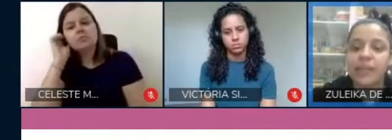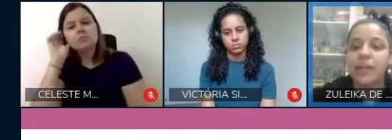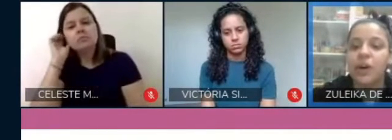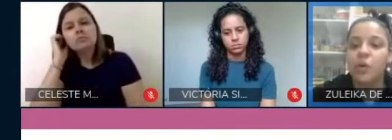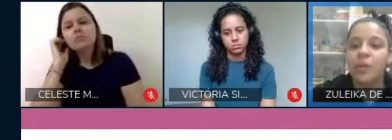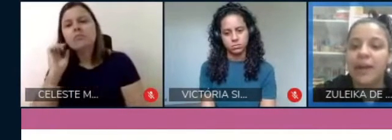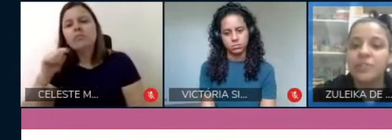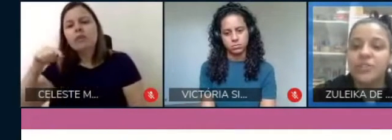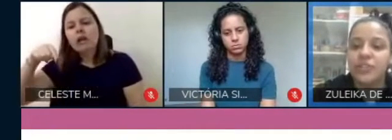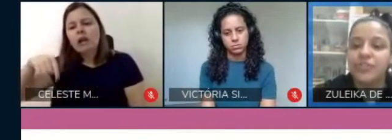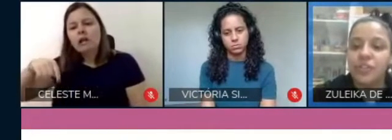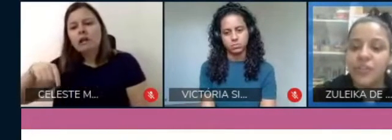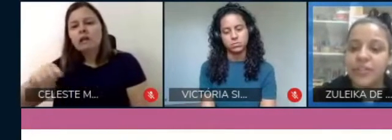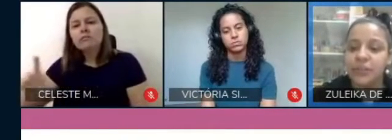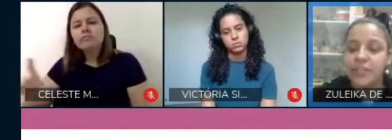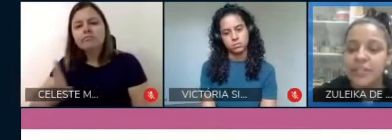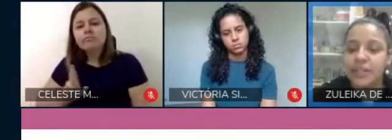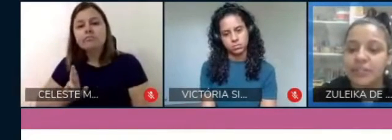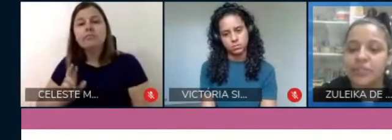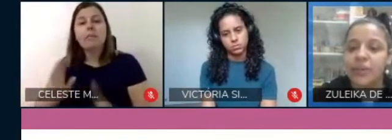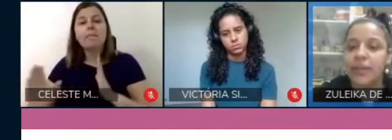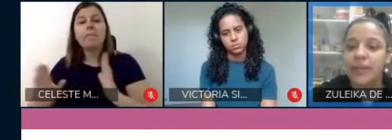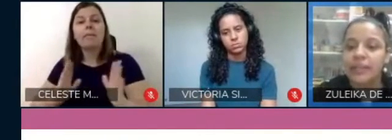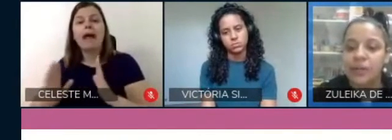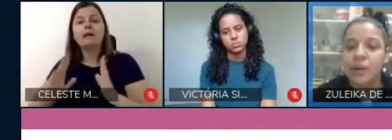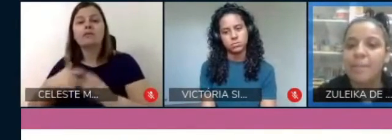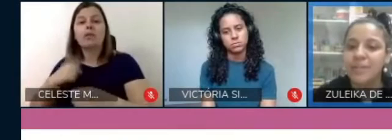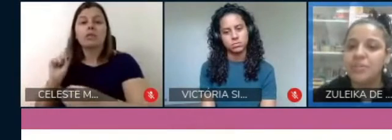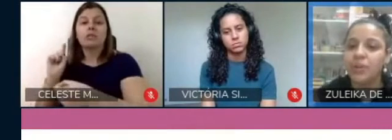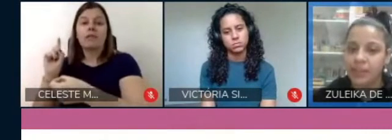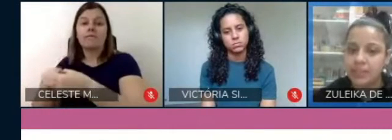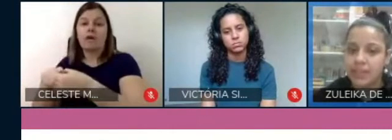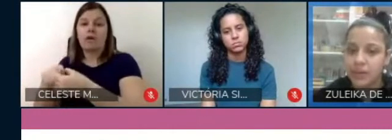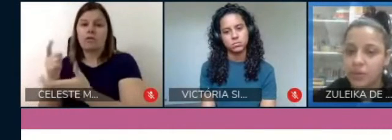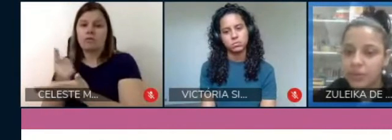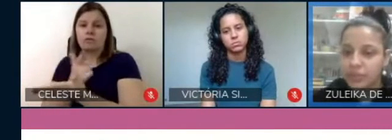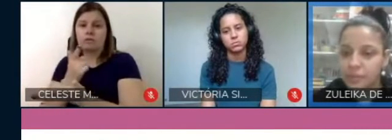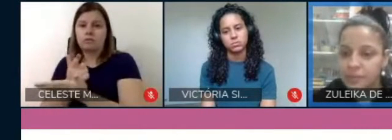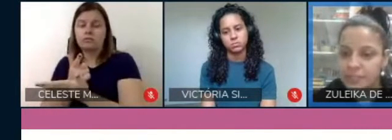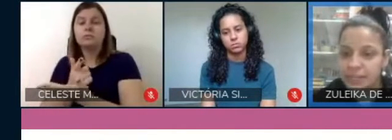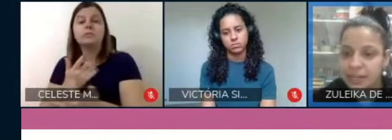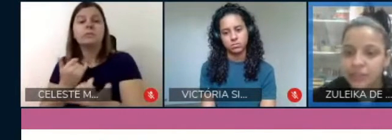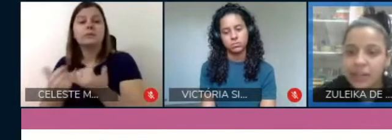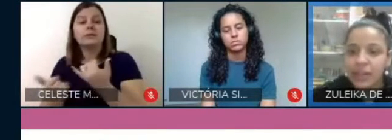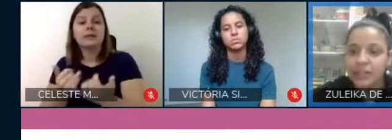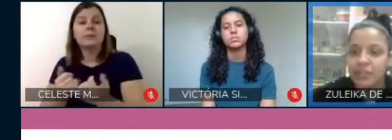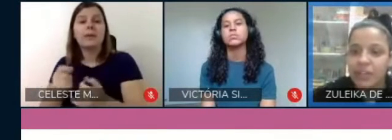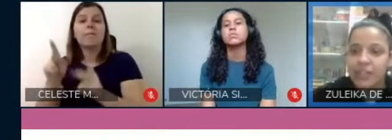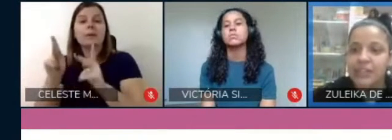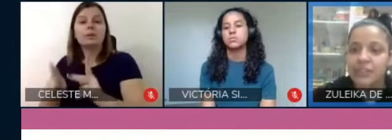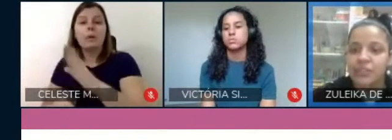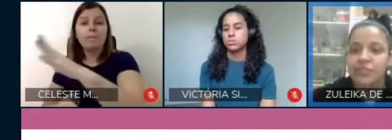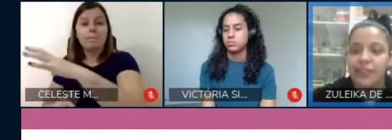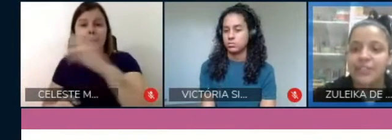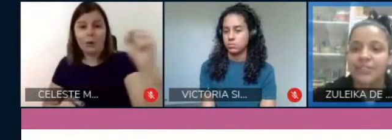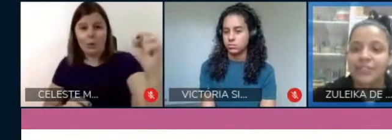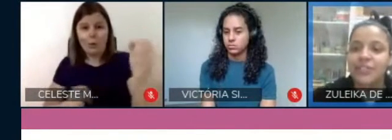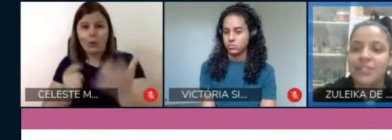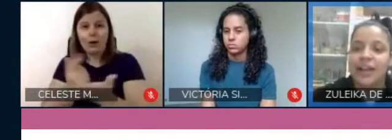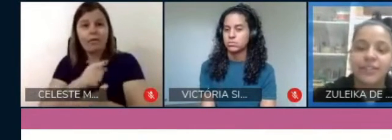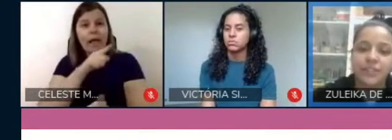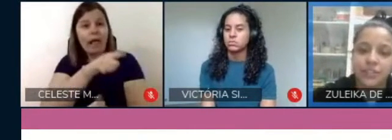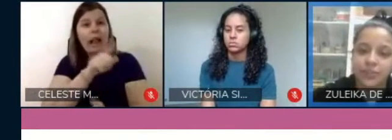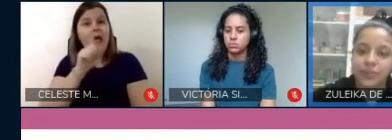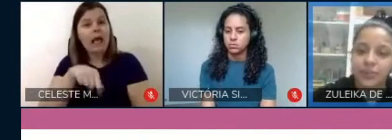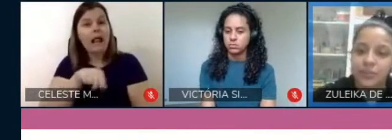informa também o prazo de devolução desse livro. Então, a pessoa que está com o livro emprestado deveria devolver